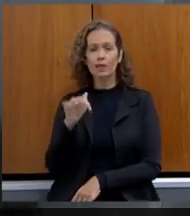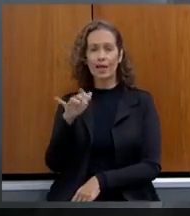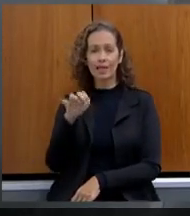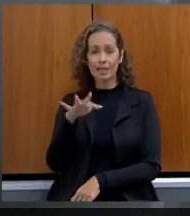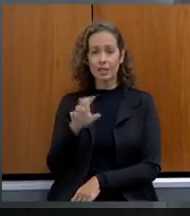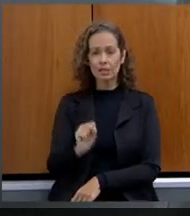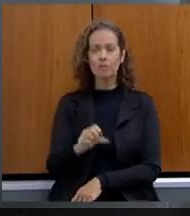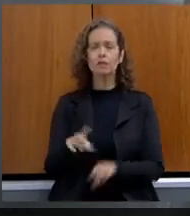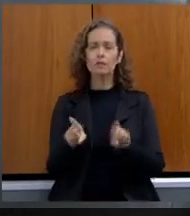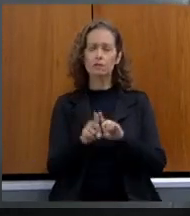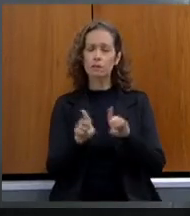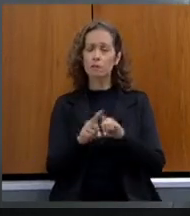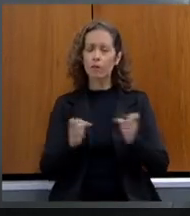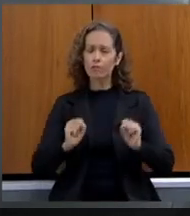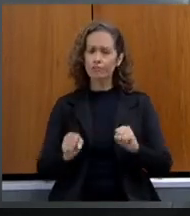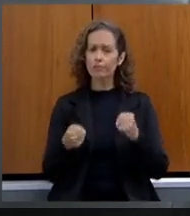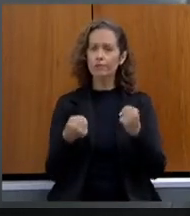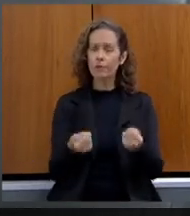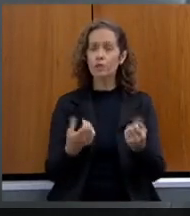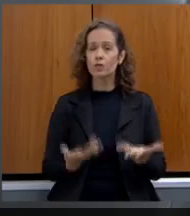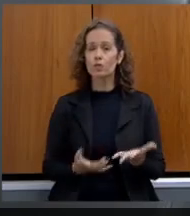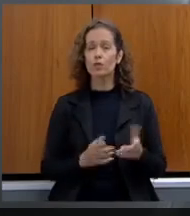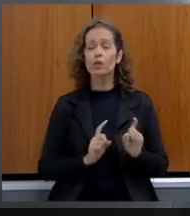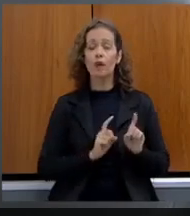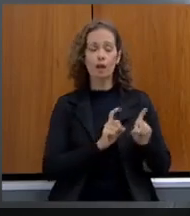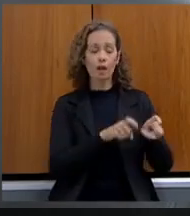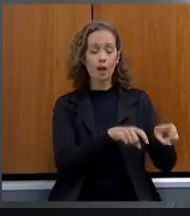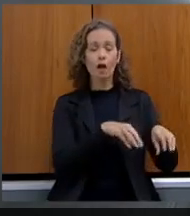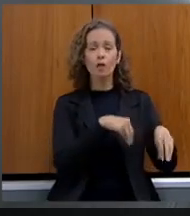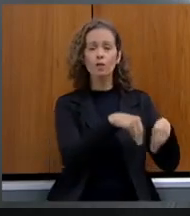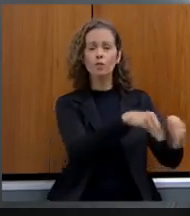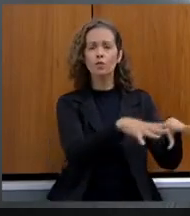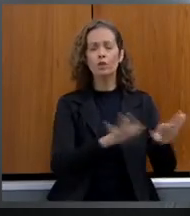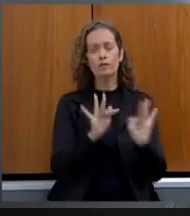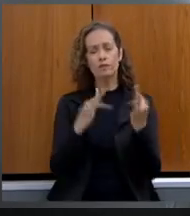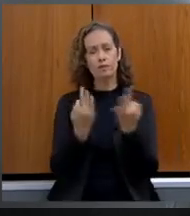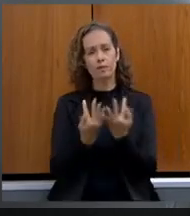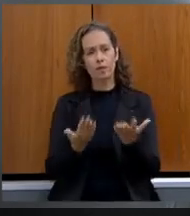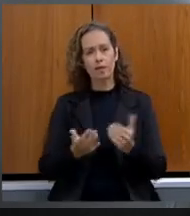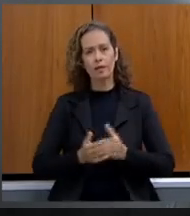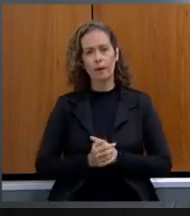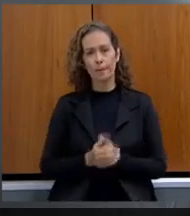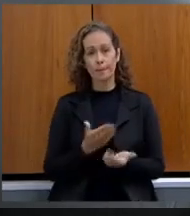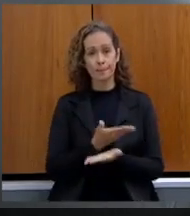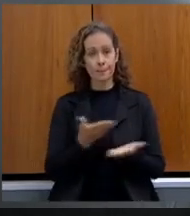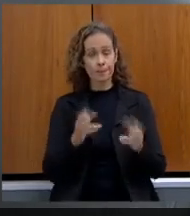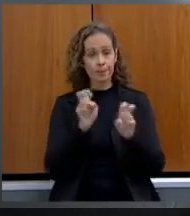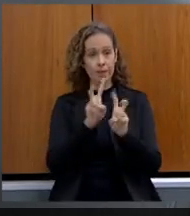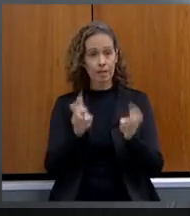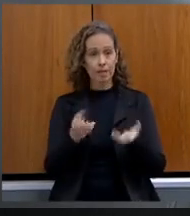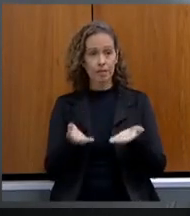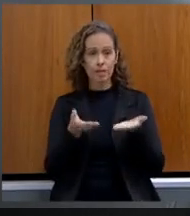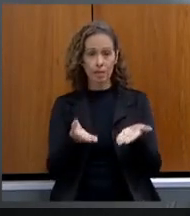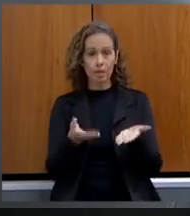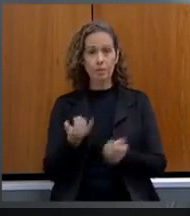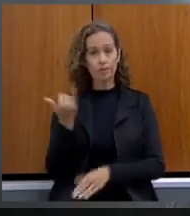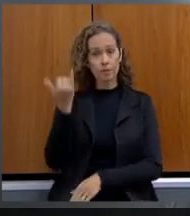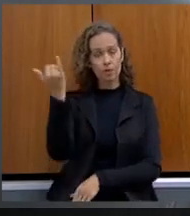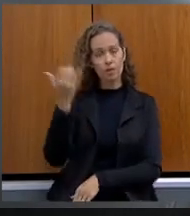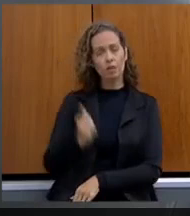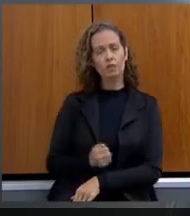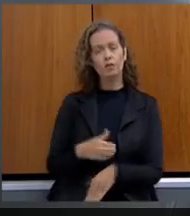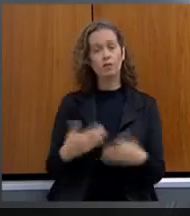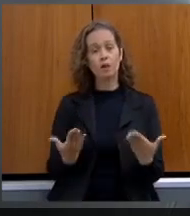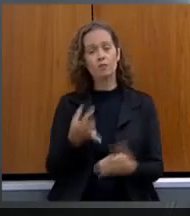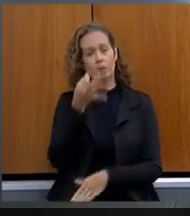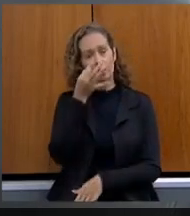grande maioria de vocês que o tema da Agricultura Familiar né o senhor também é muito próximo esse tema então tivemos aí a